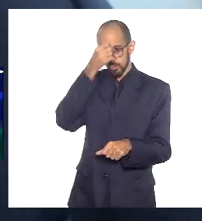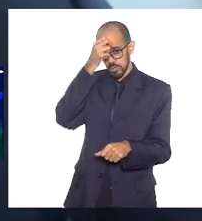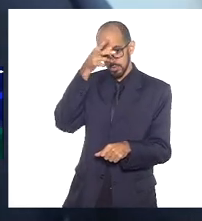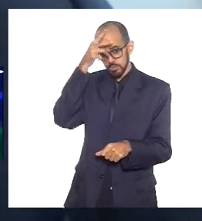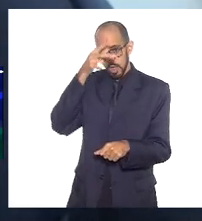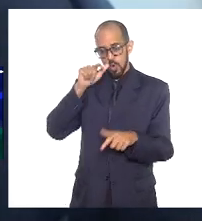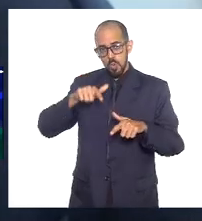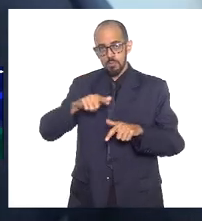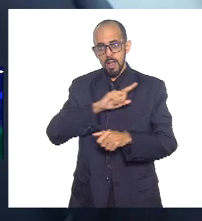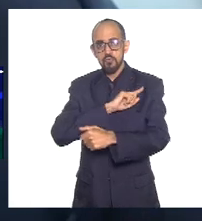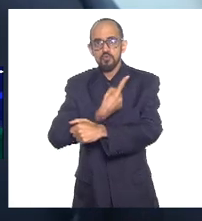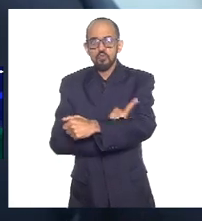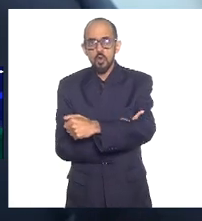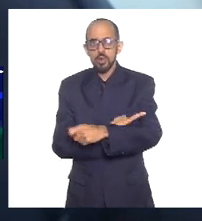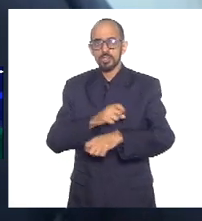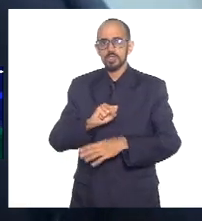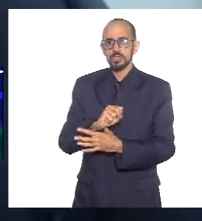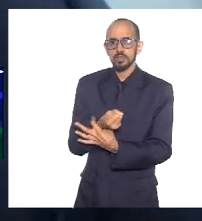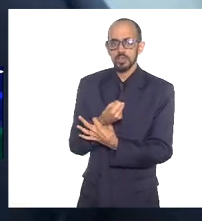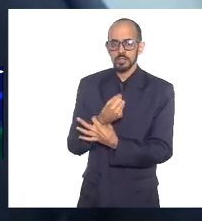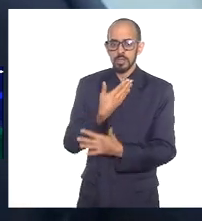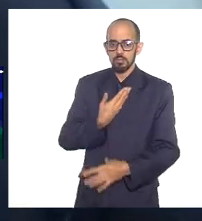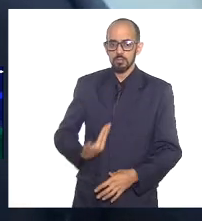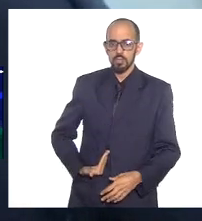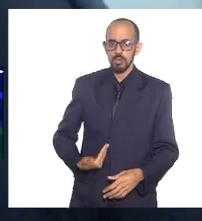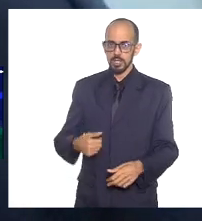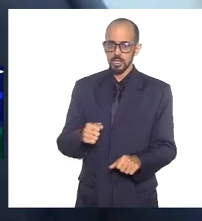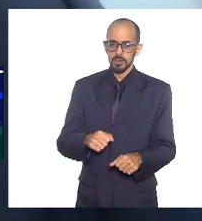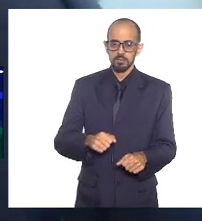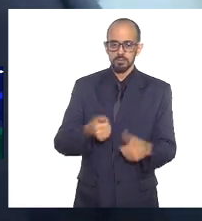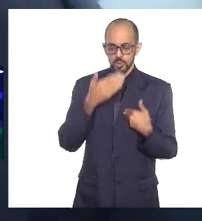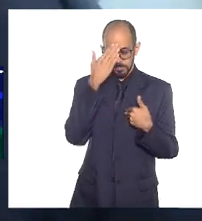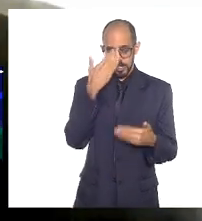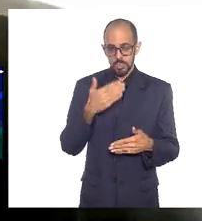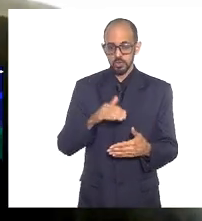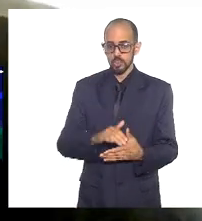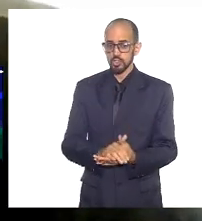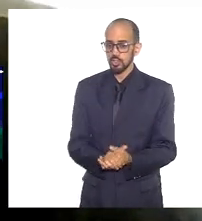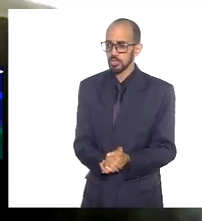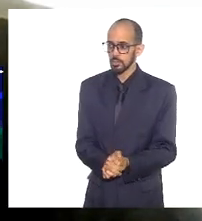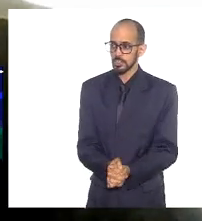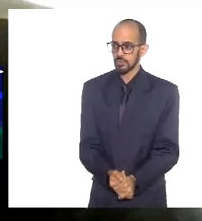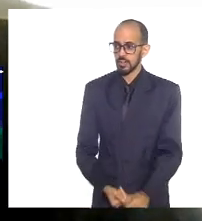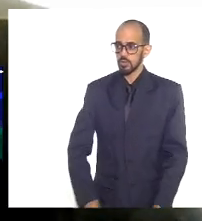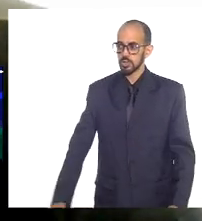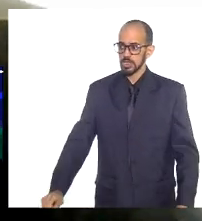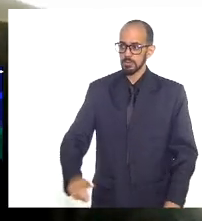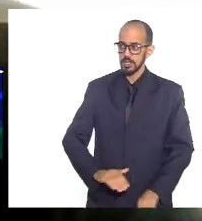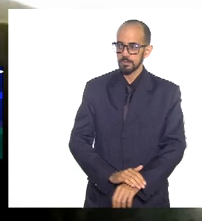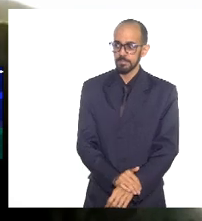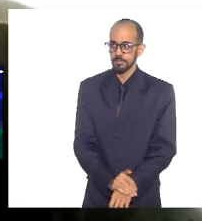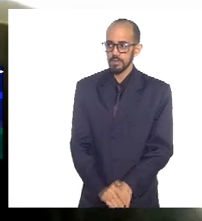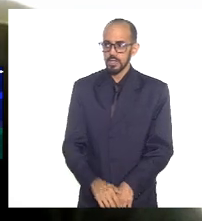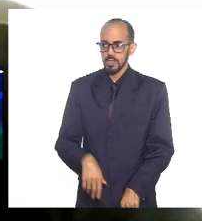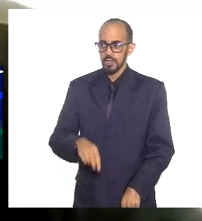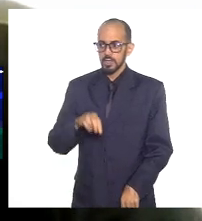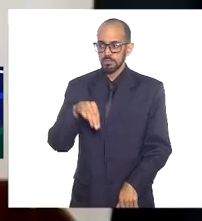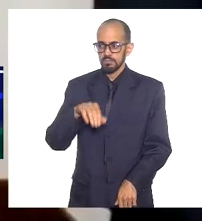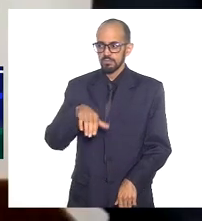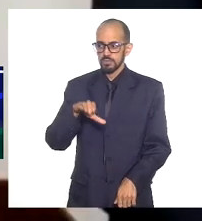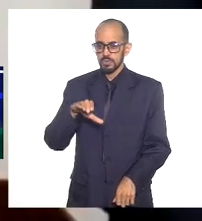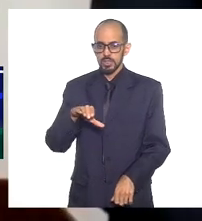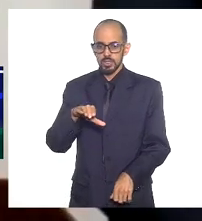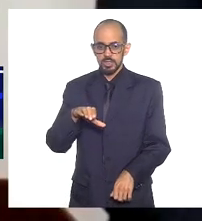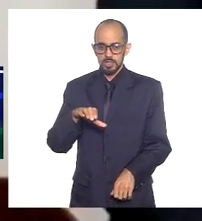pública e dar toda a salvaguarda jurídica para isso. Obrigado, presidente. Para discutir, presidente. Para discutir também. Deputado